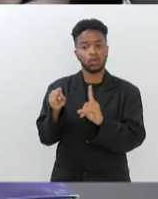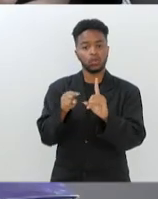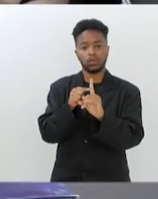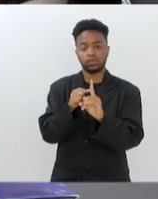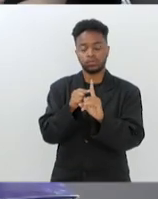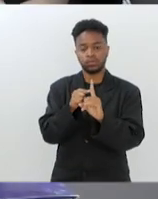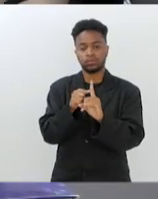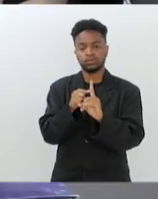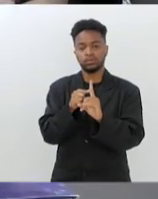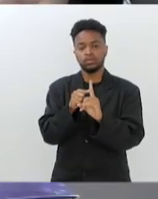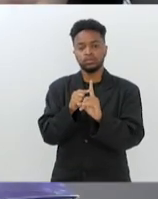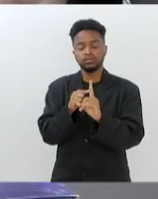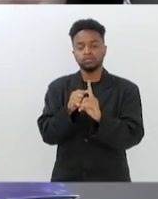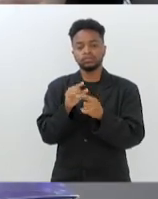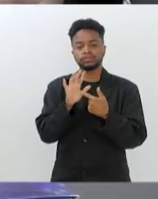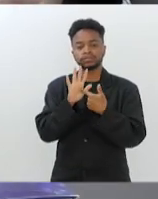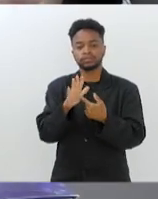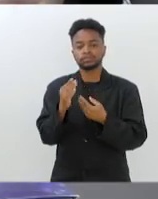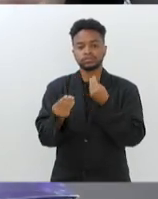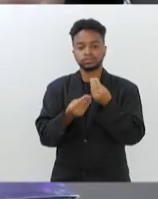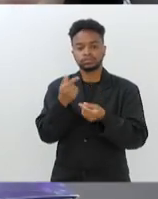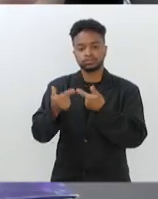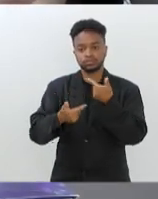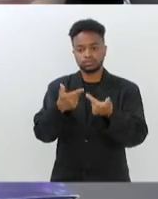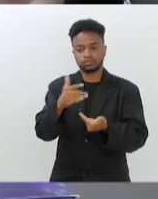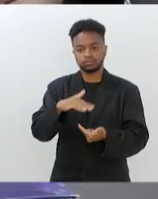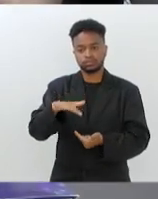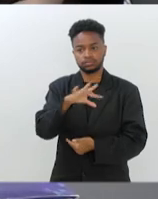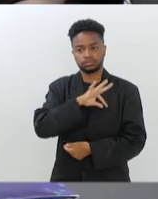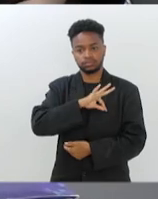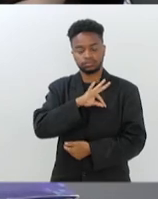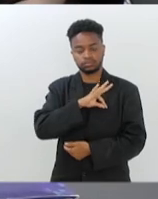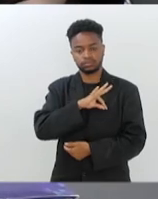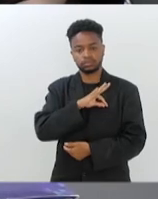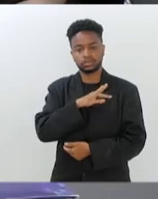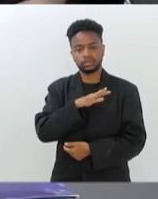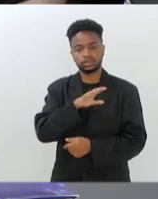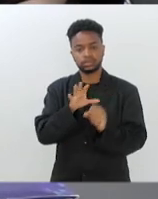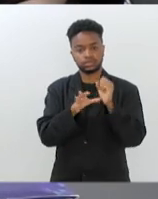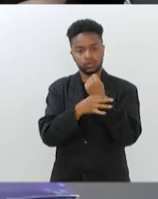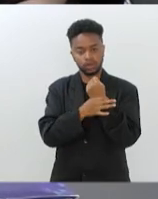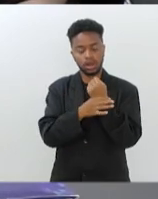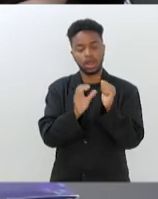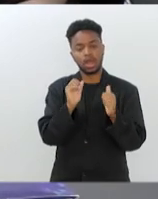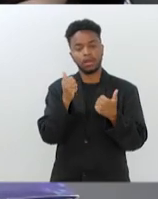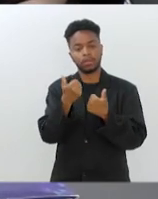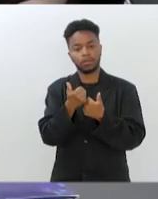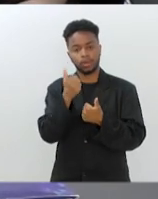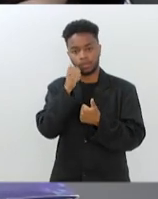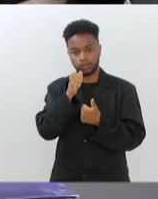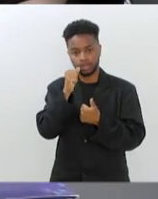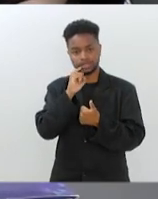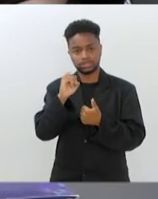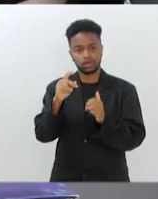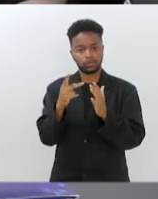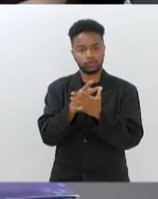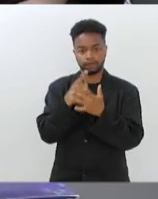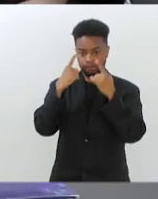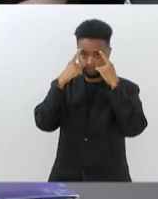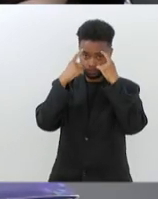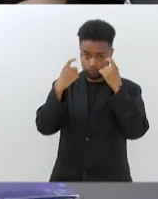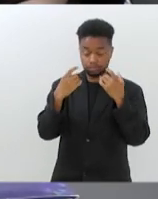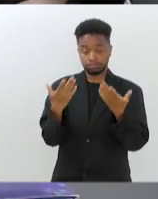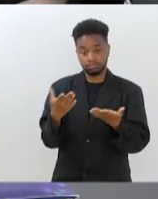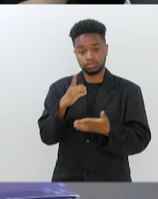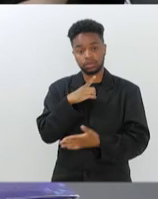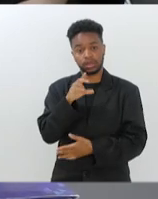reforçar o trabalho da atuação das forças de segurança Para apoiar Mulheres vítimas de violência Então nós pegamos um